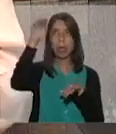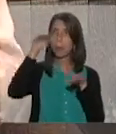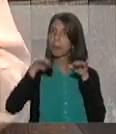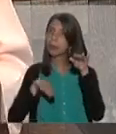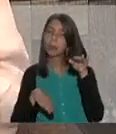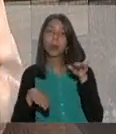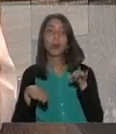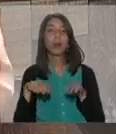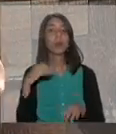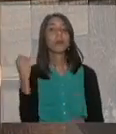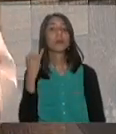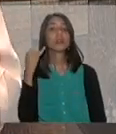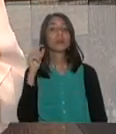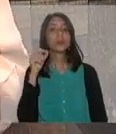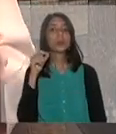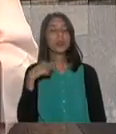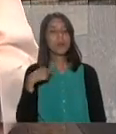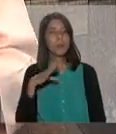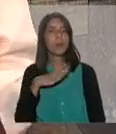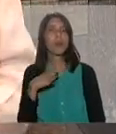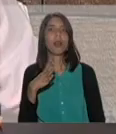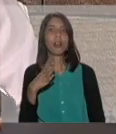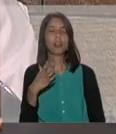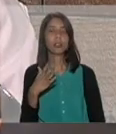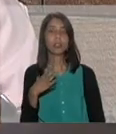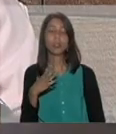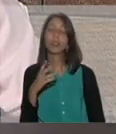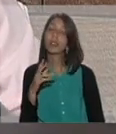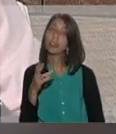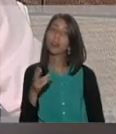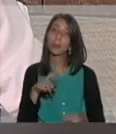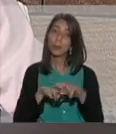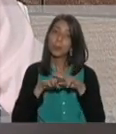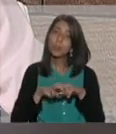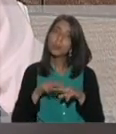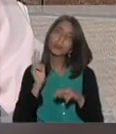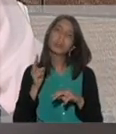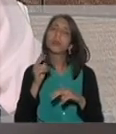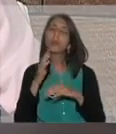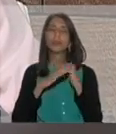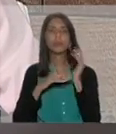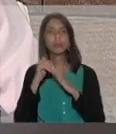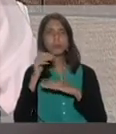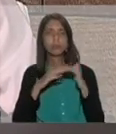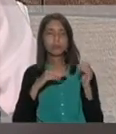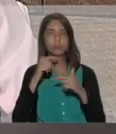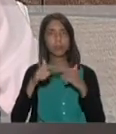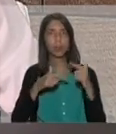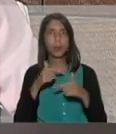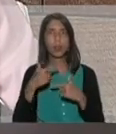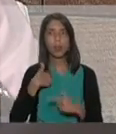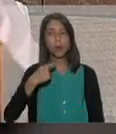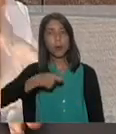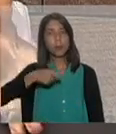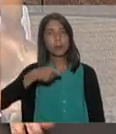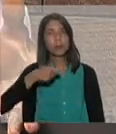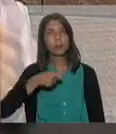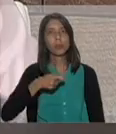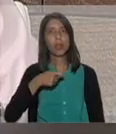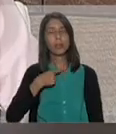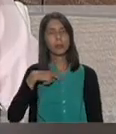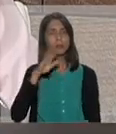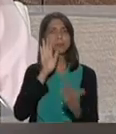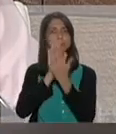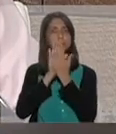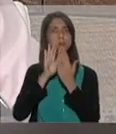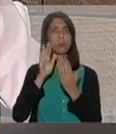se é menor, o que importa é a determinação da pessoa. Então eu sempre, na minha profissão, muitas vezes eu fui obrigado a bater